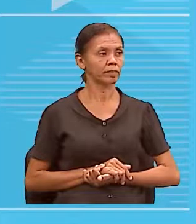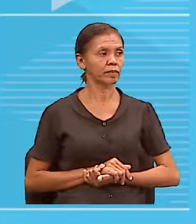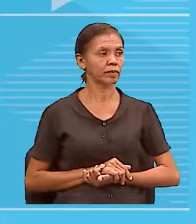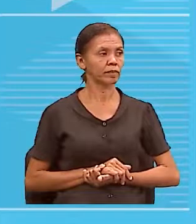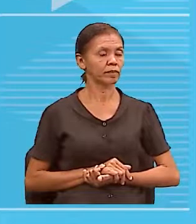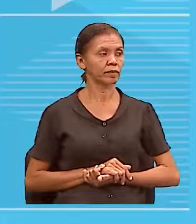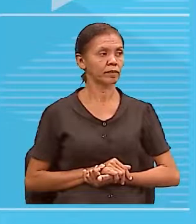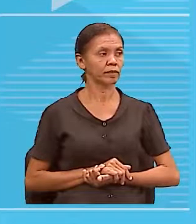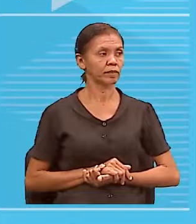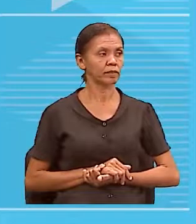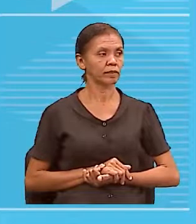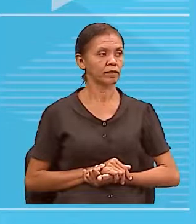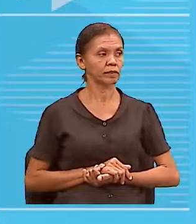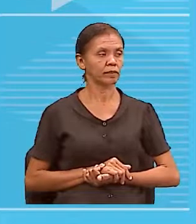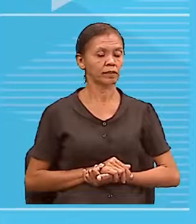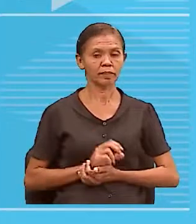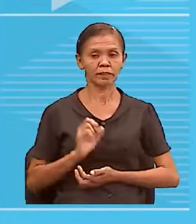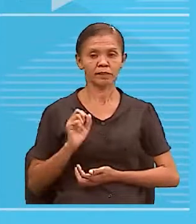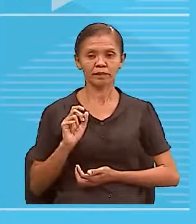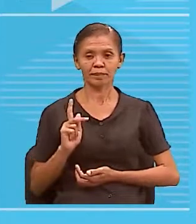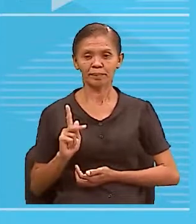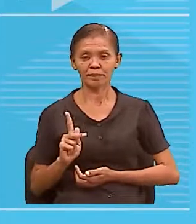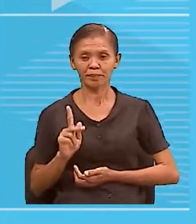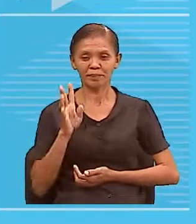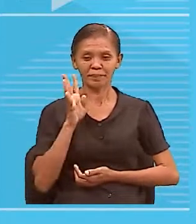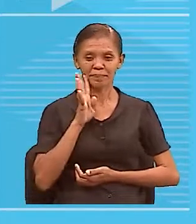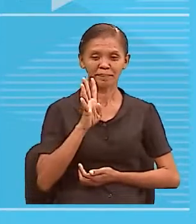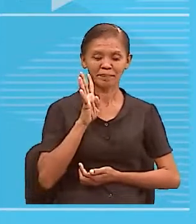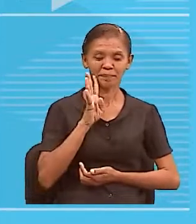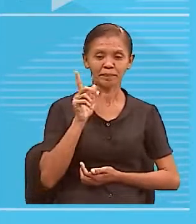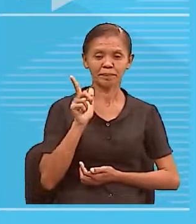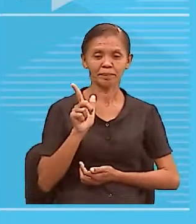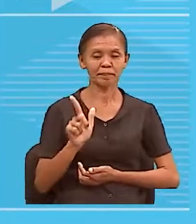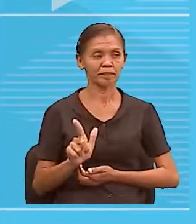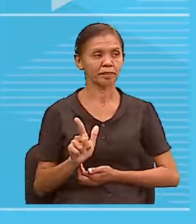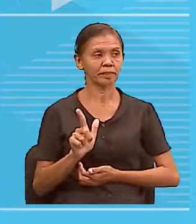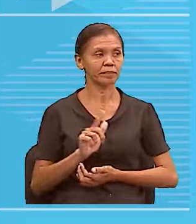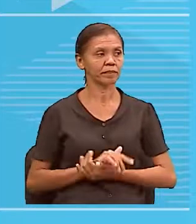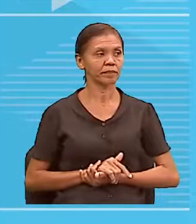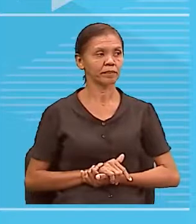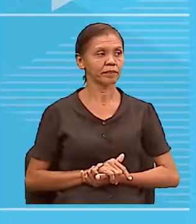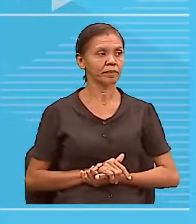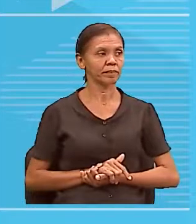Ah beleza então bora para frente